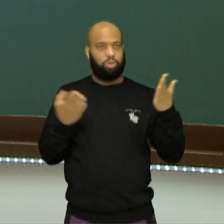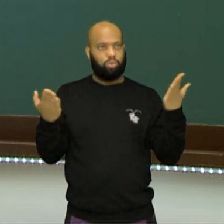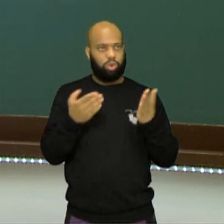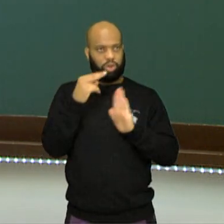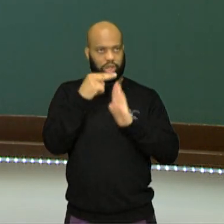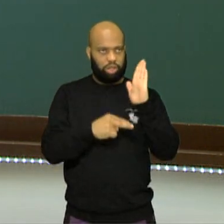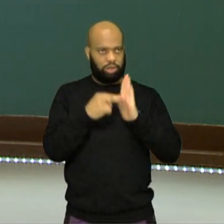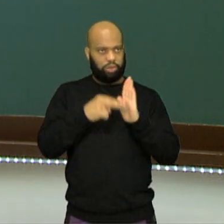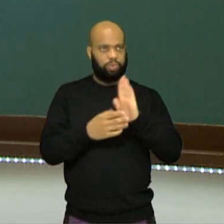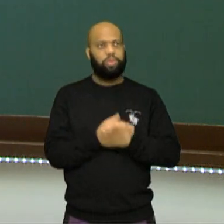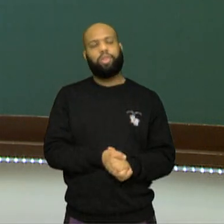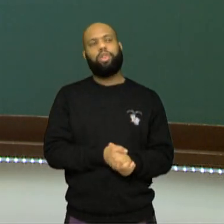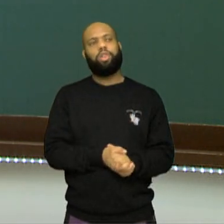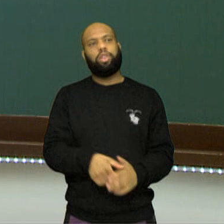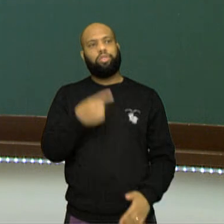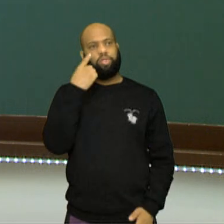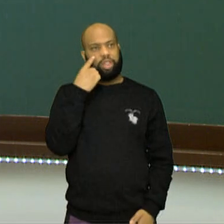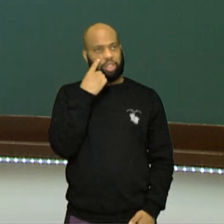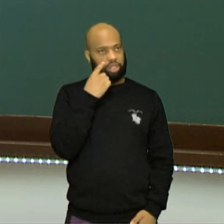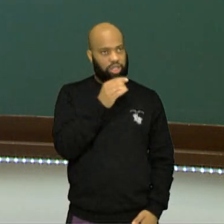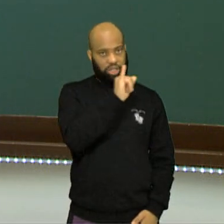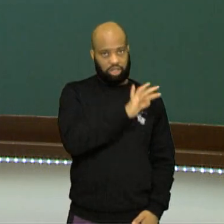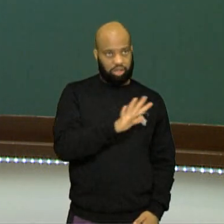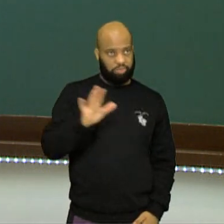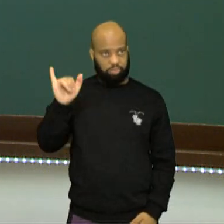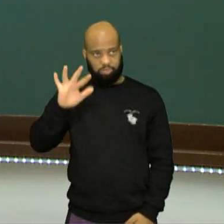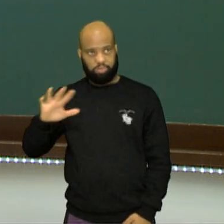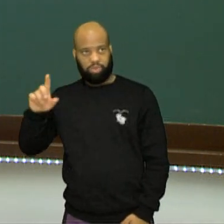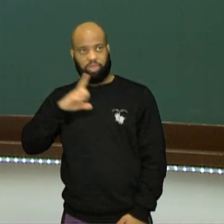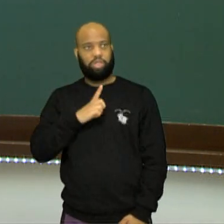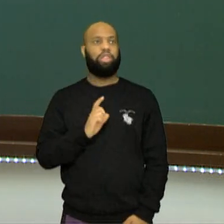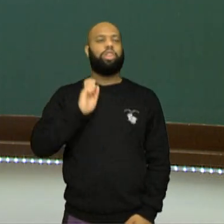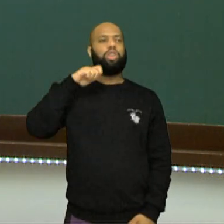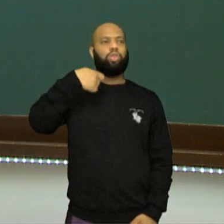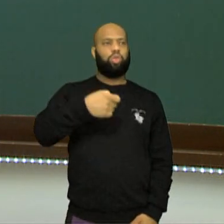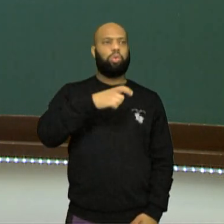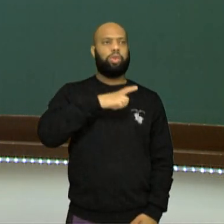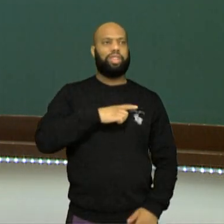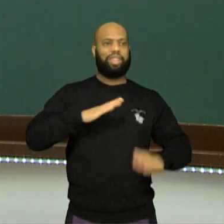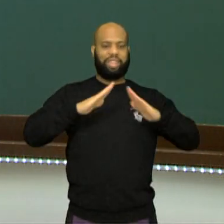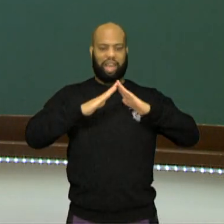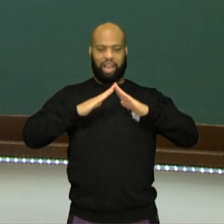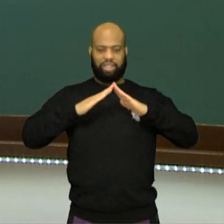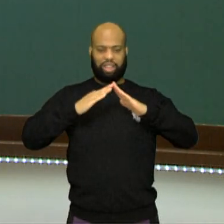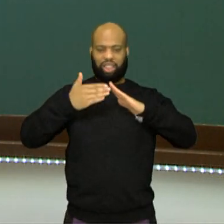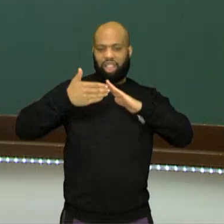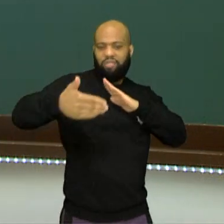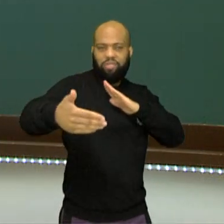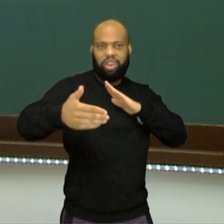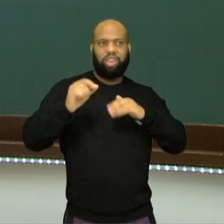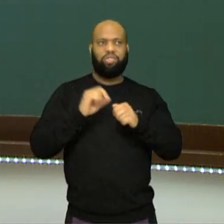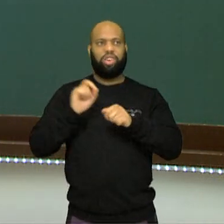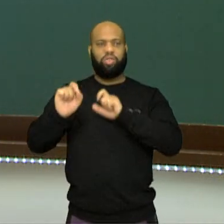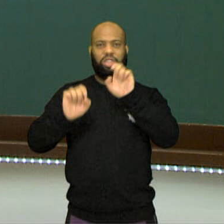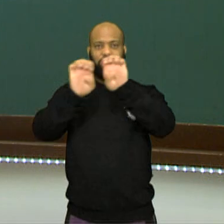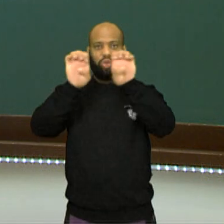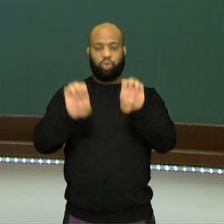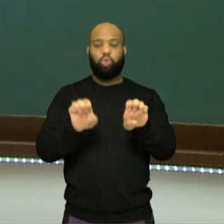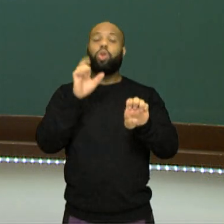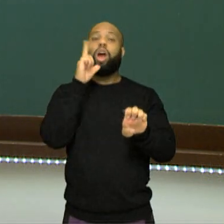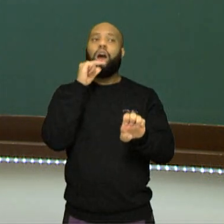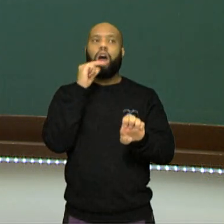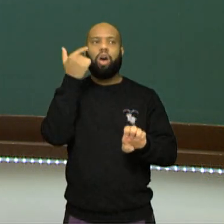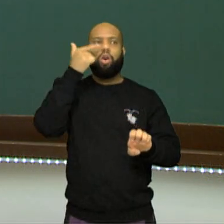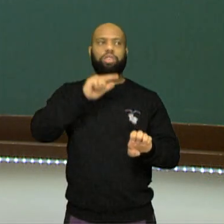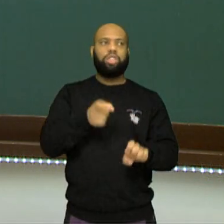bom? Aqui, ó, imagens que a gente tem aqui, tá vendo? Sobre o que eu falei aqui no próprio jardim, eles colocam uma estrutura de água, tá vendo? Para